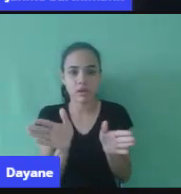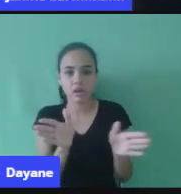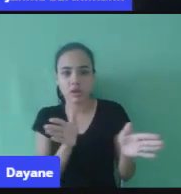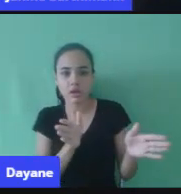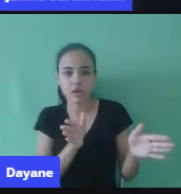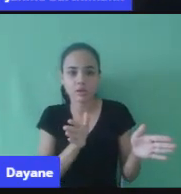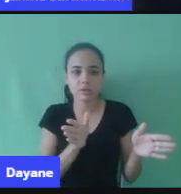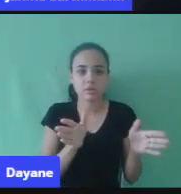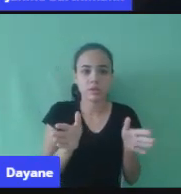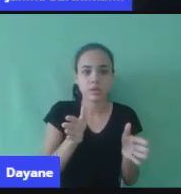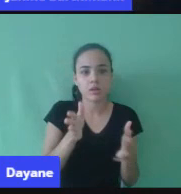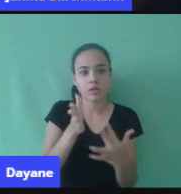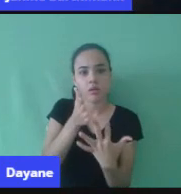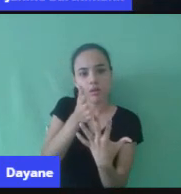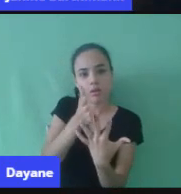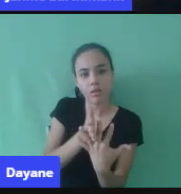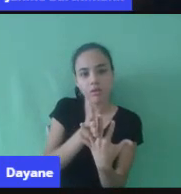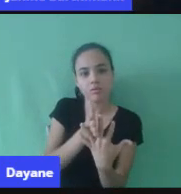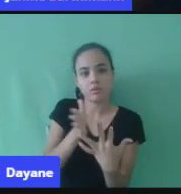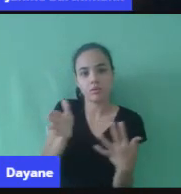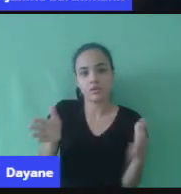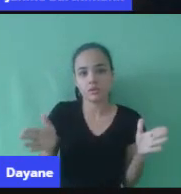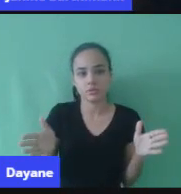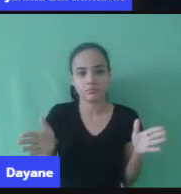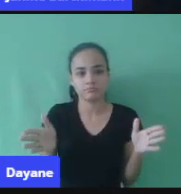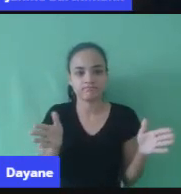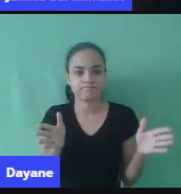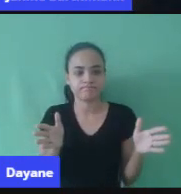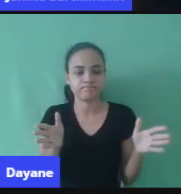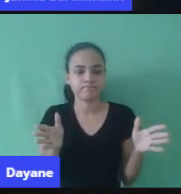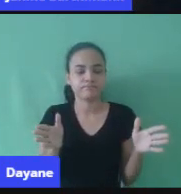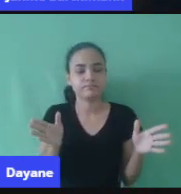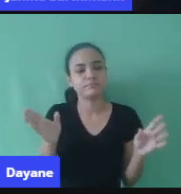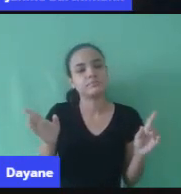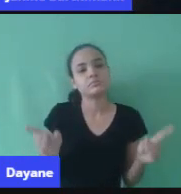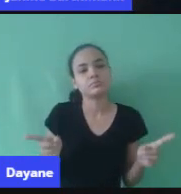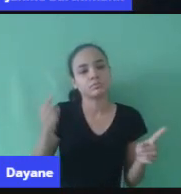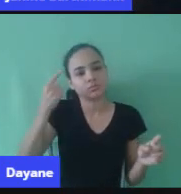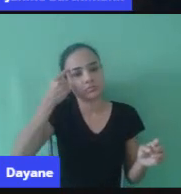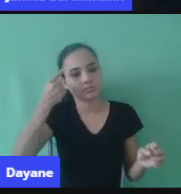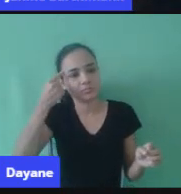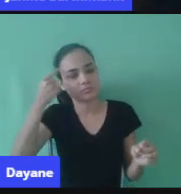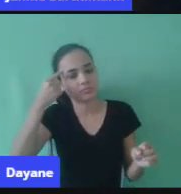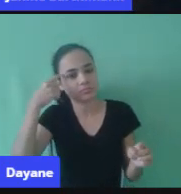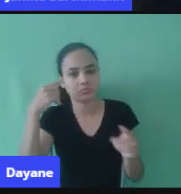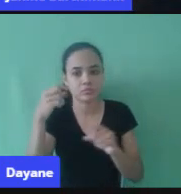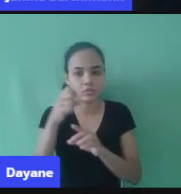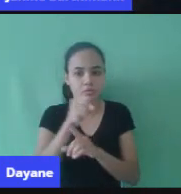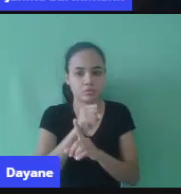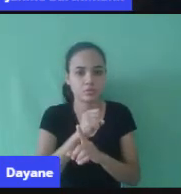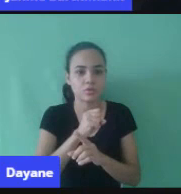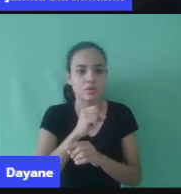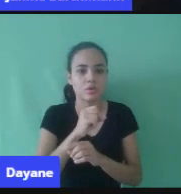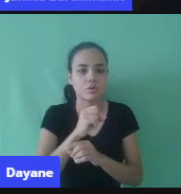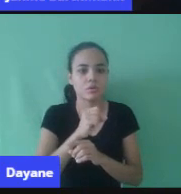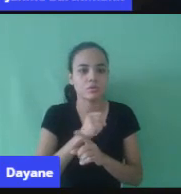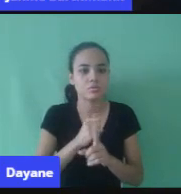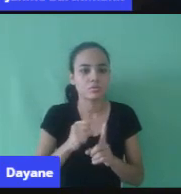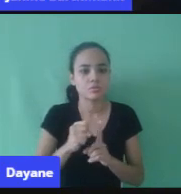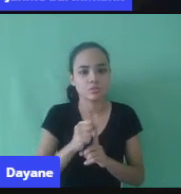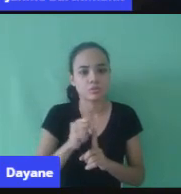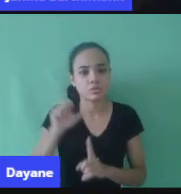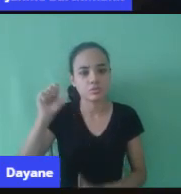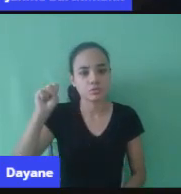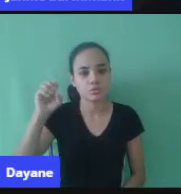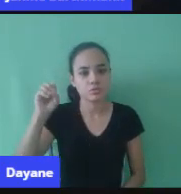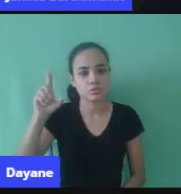pensar, numa perspectiva da sociologia da educação, e aquilo que